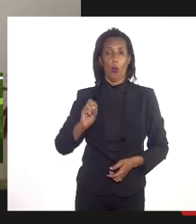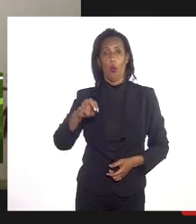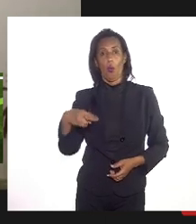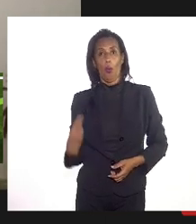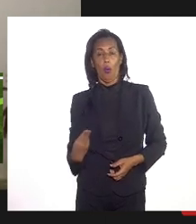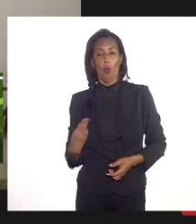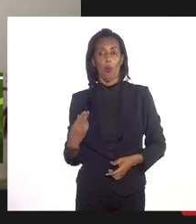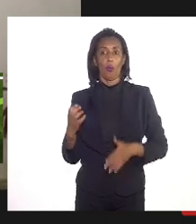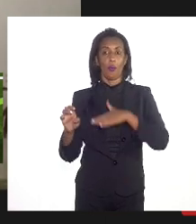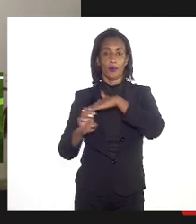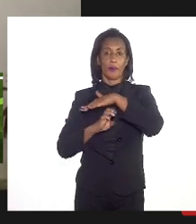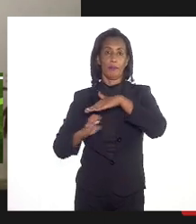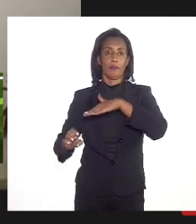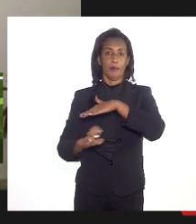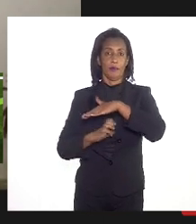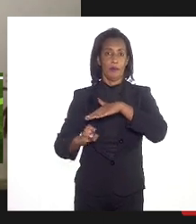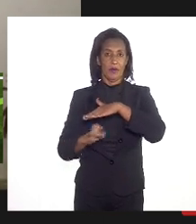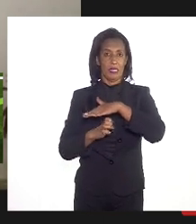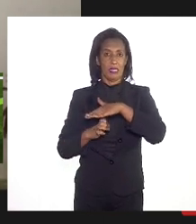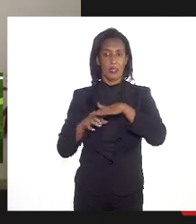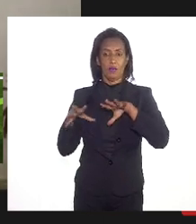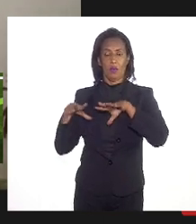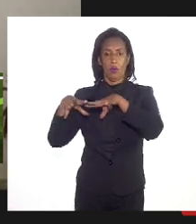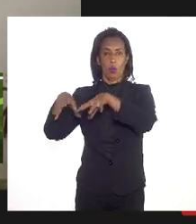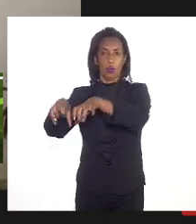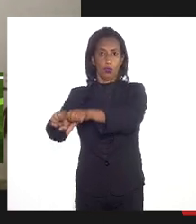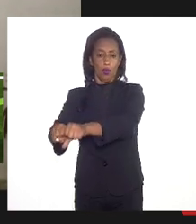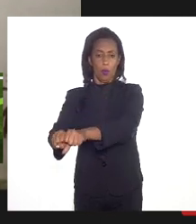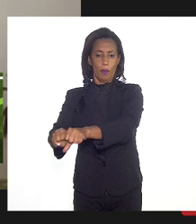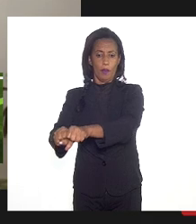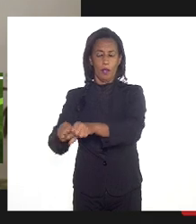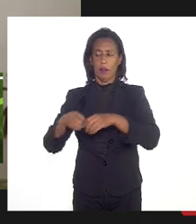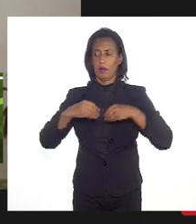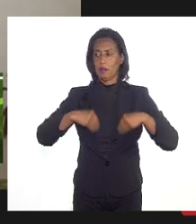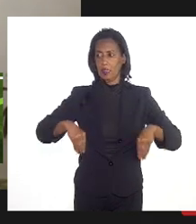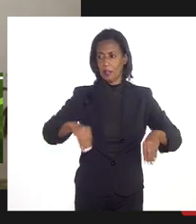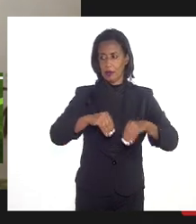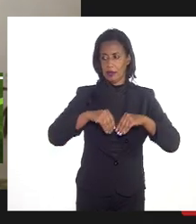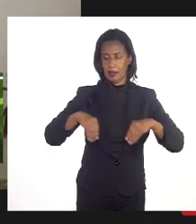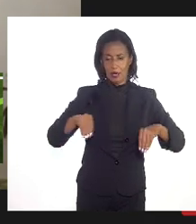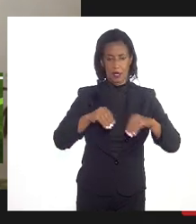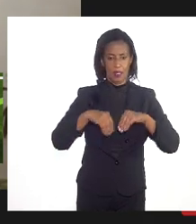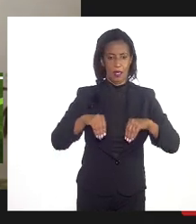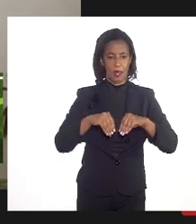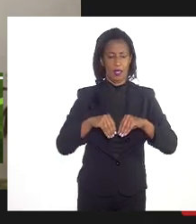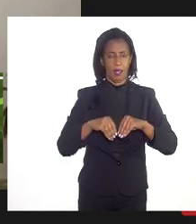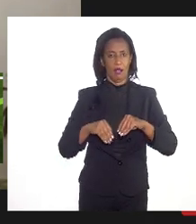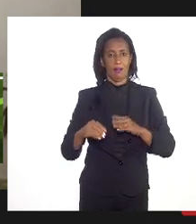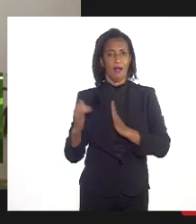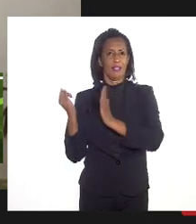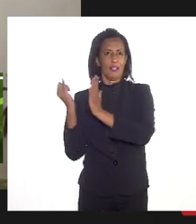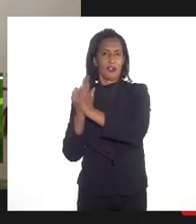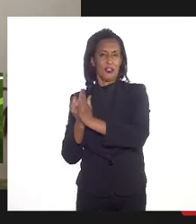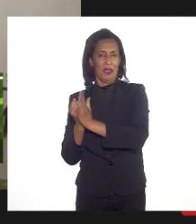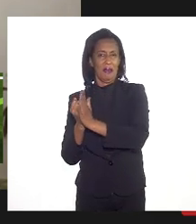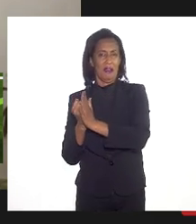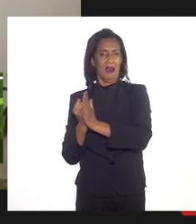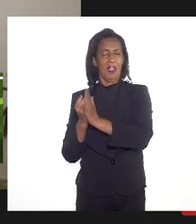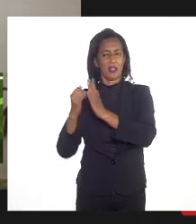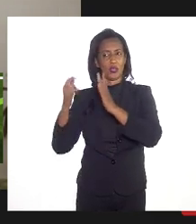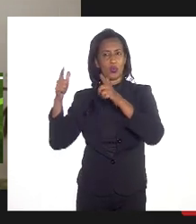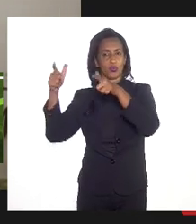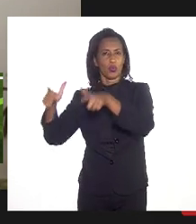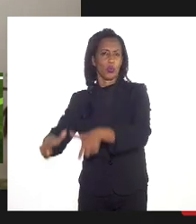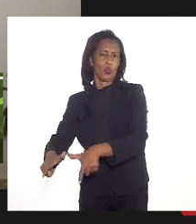por empresas que vão se apropriar da terra, se apropriar da identidade daquele